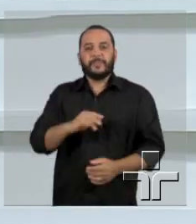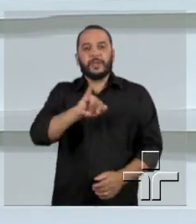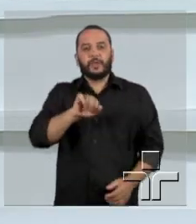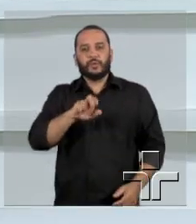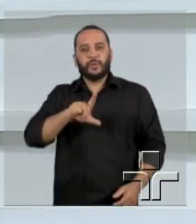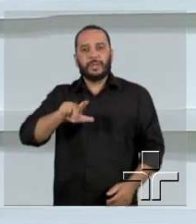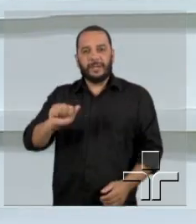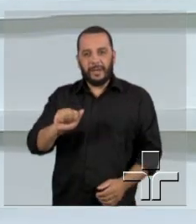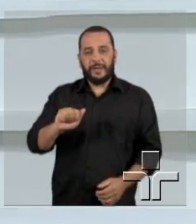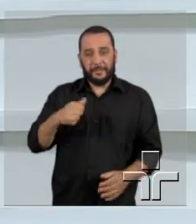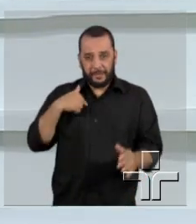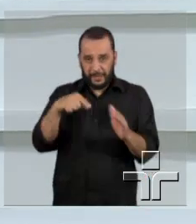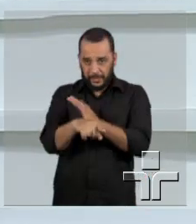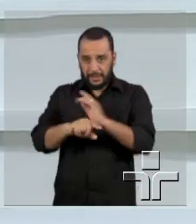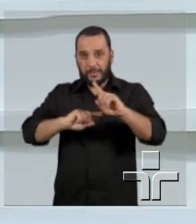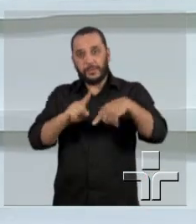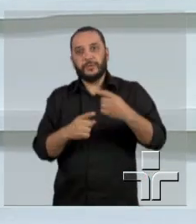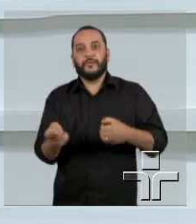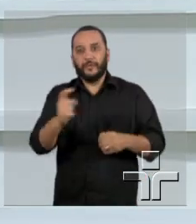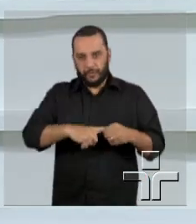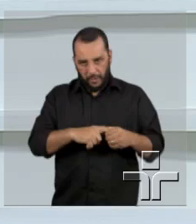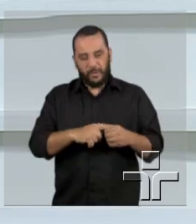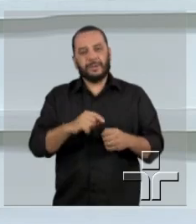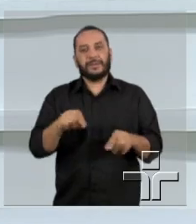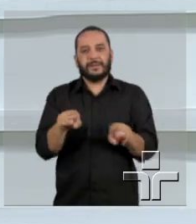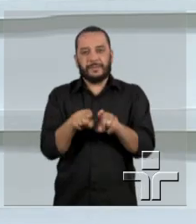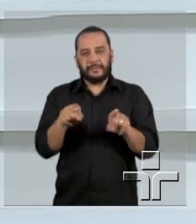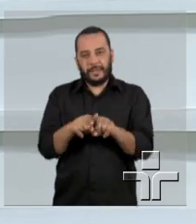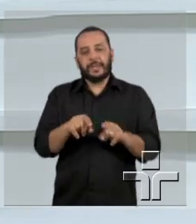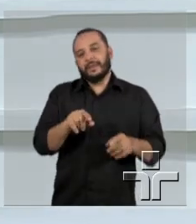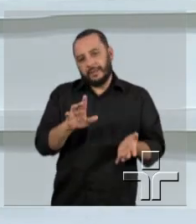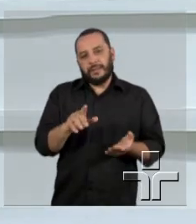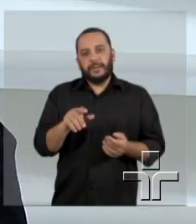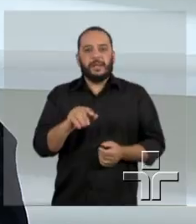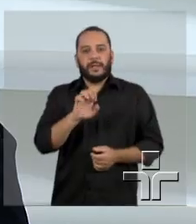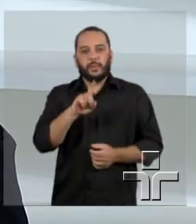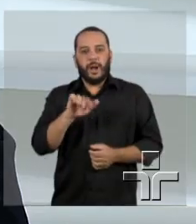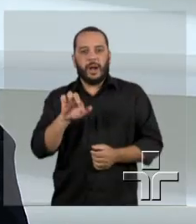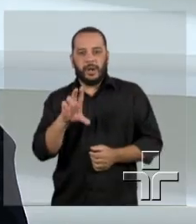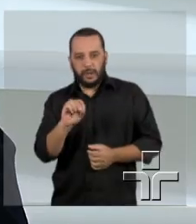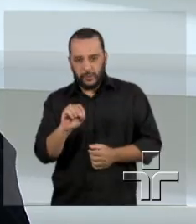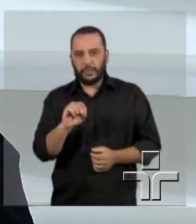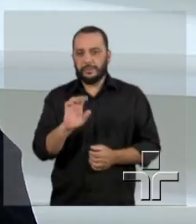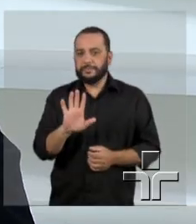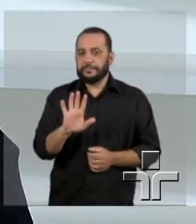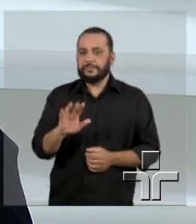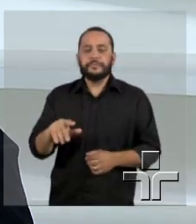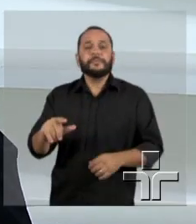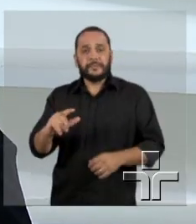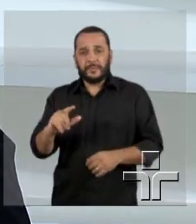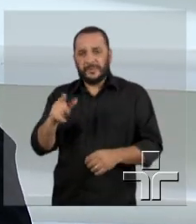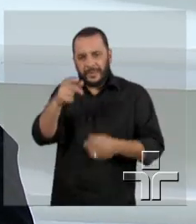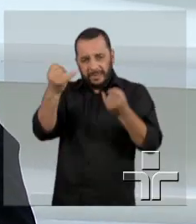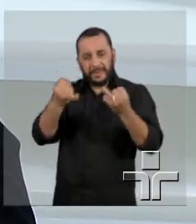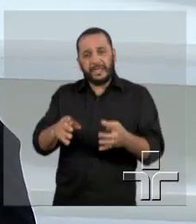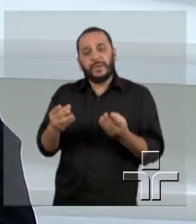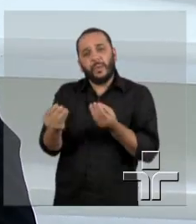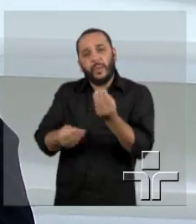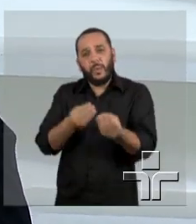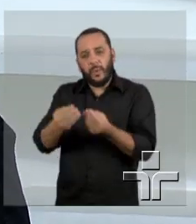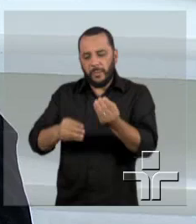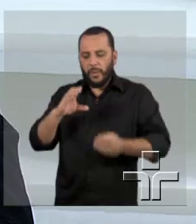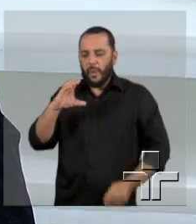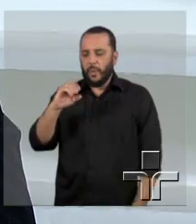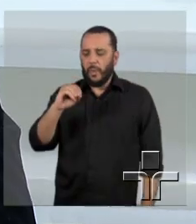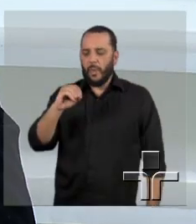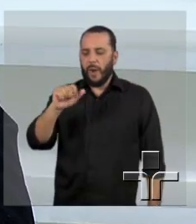sobre esse assunto, depois a gente volta aqui também, Eduardo. Ministro, o senhor estava falando do dinamismo da relação do COAF com o